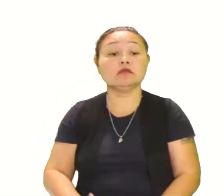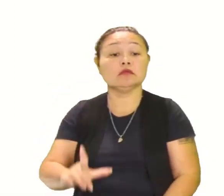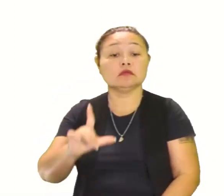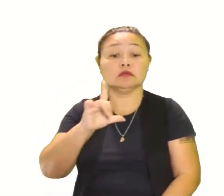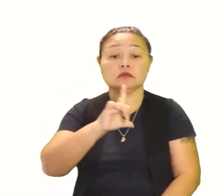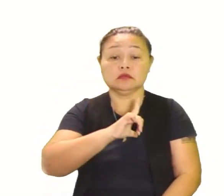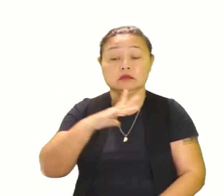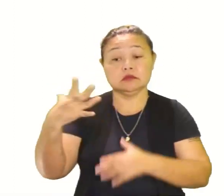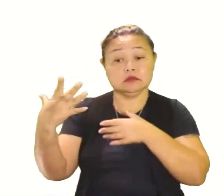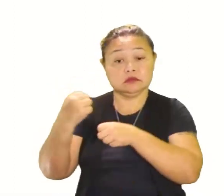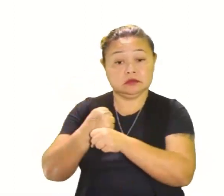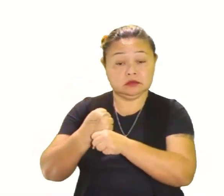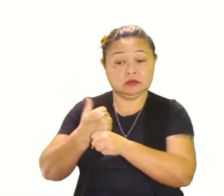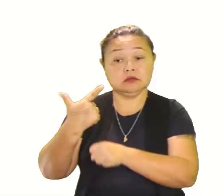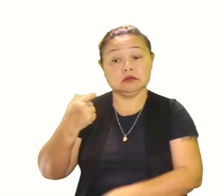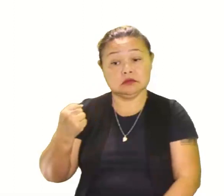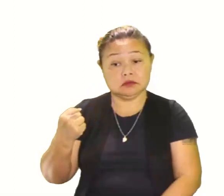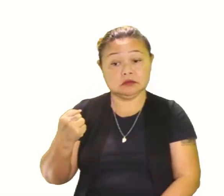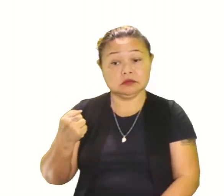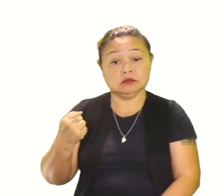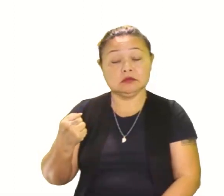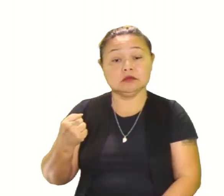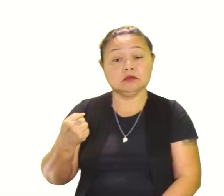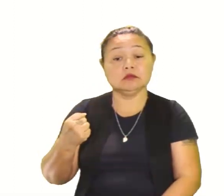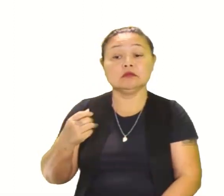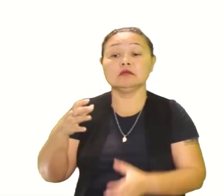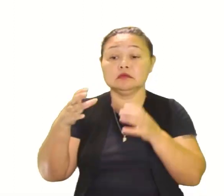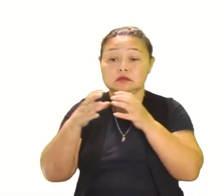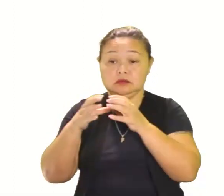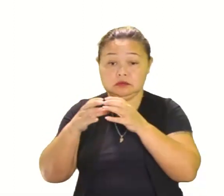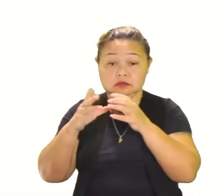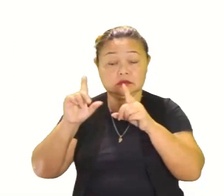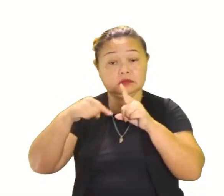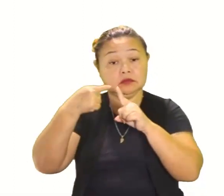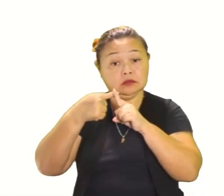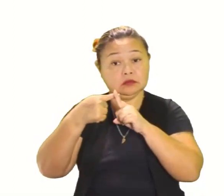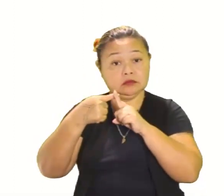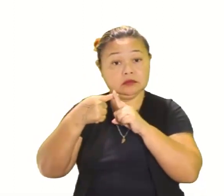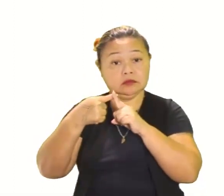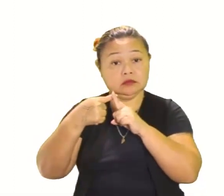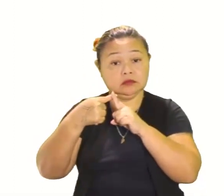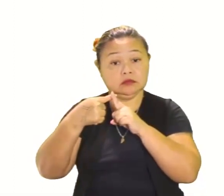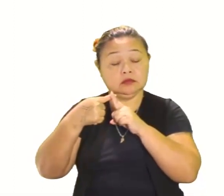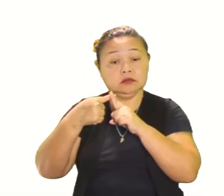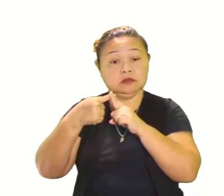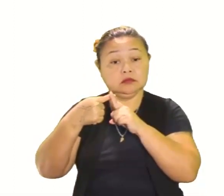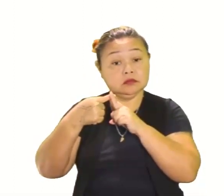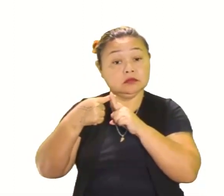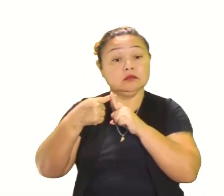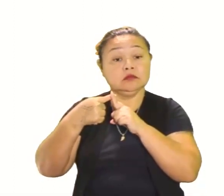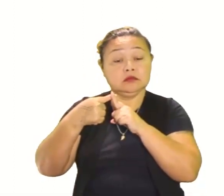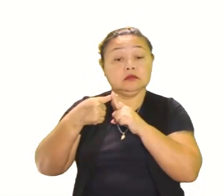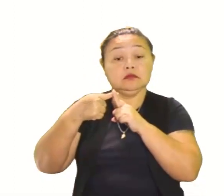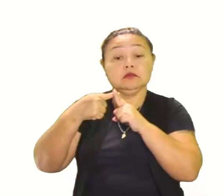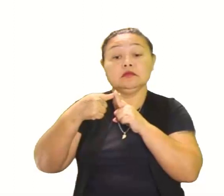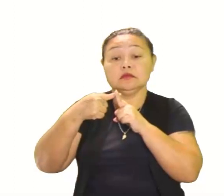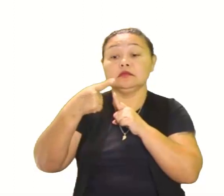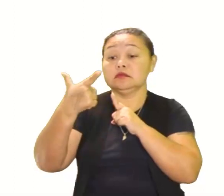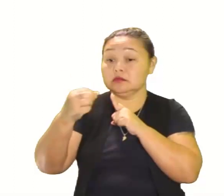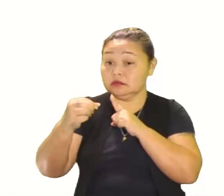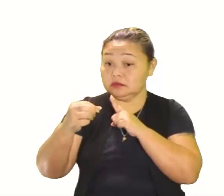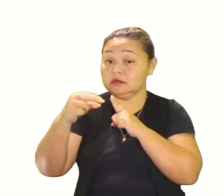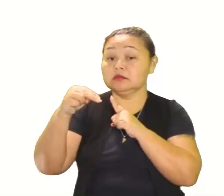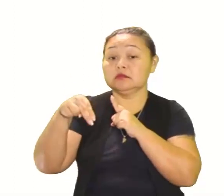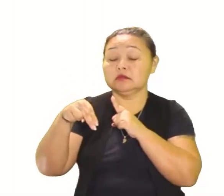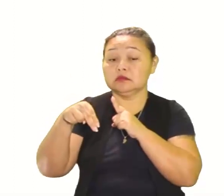newtons. Então aqui eu vou somar 20 newtons, certo? O grupo 1 é mais 20, mais 120? Isso, já estava mais 120, eu vou